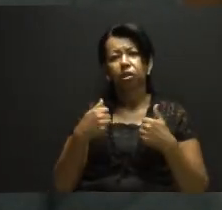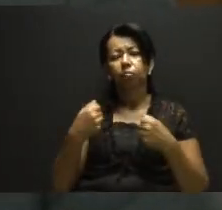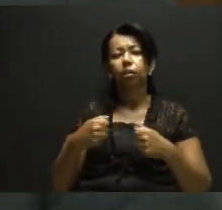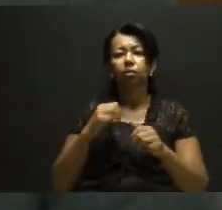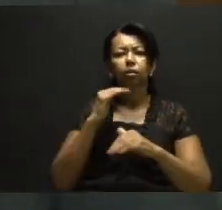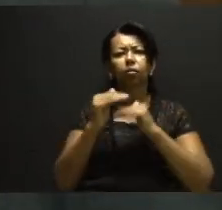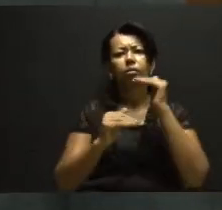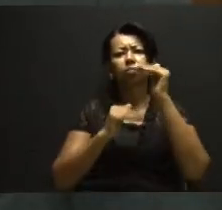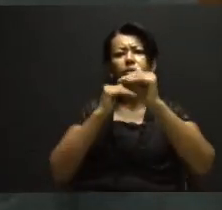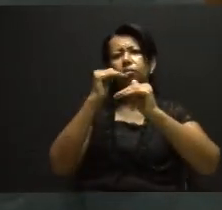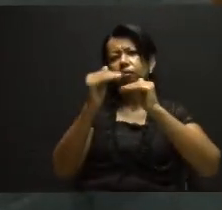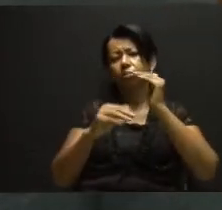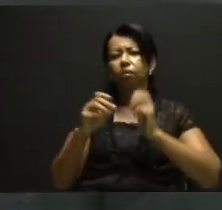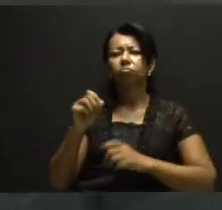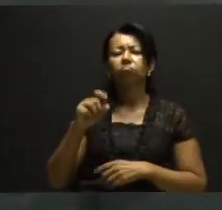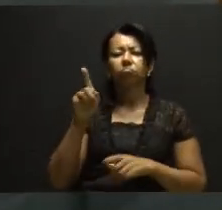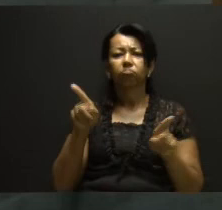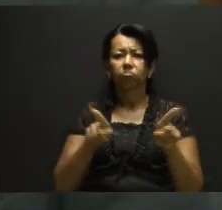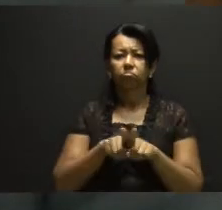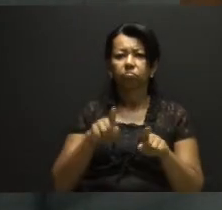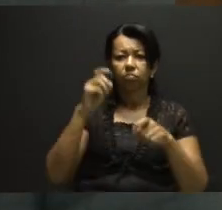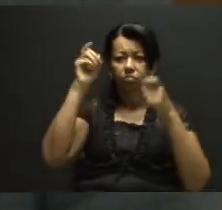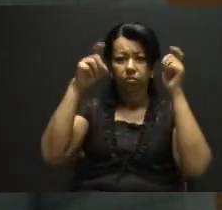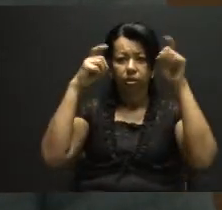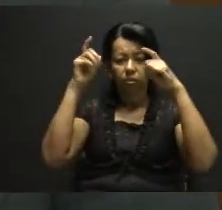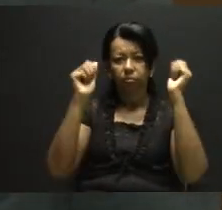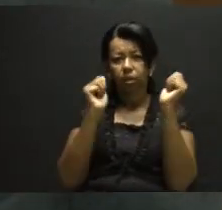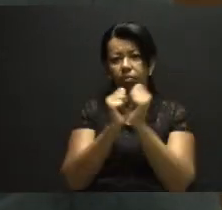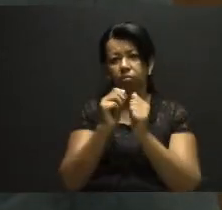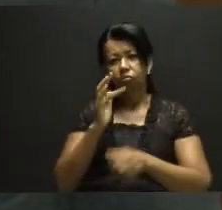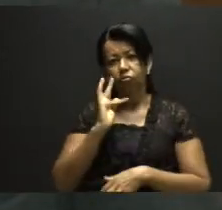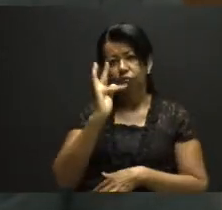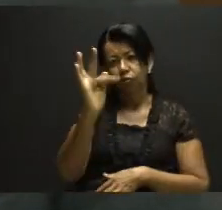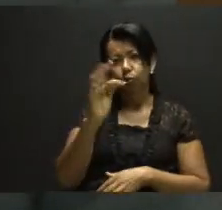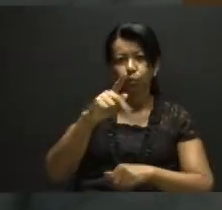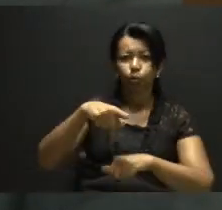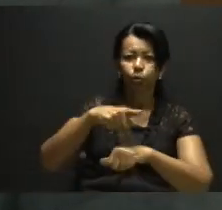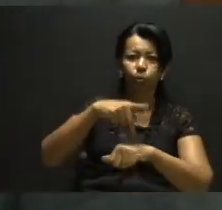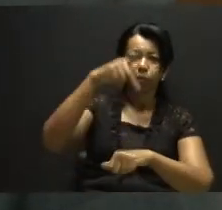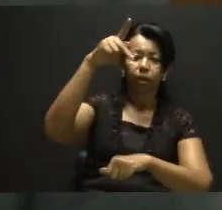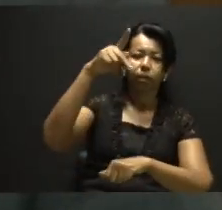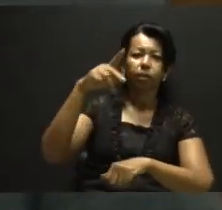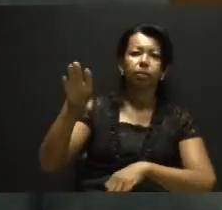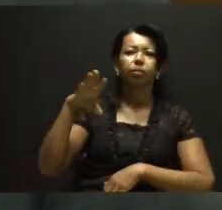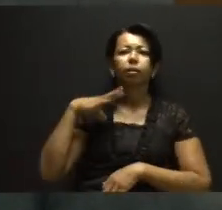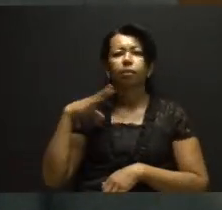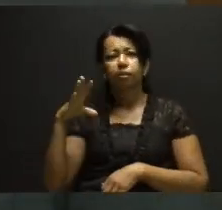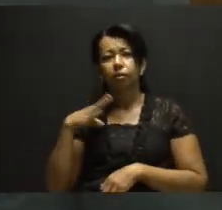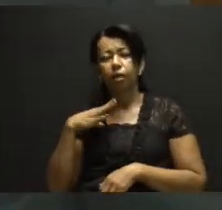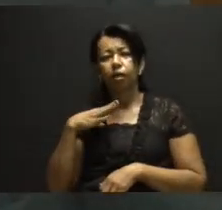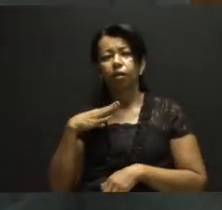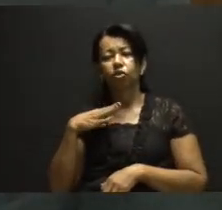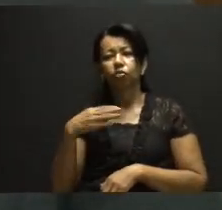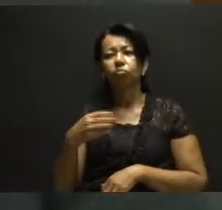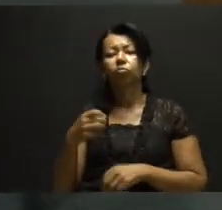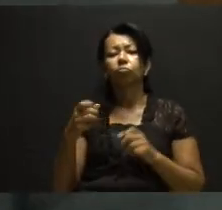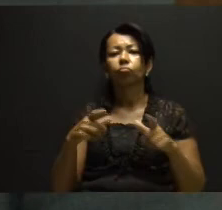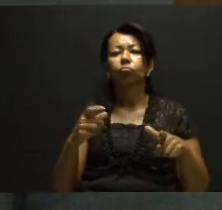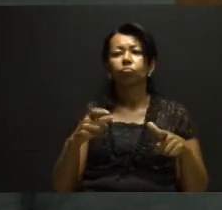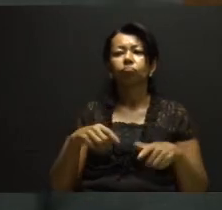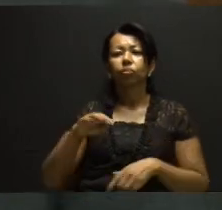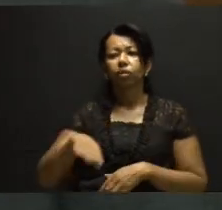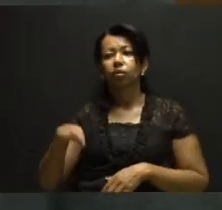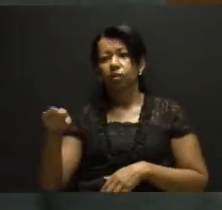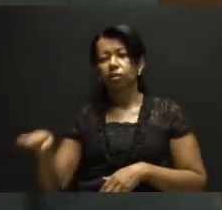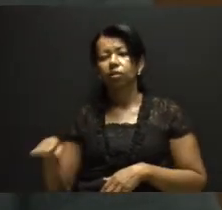e desenvolvimento é isso e se preocupar com o futuro do nosso país com o futuro da nossa cidade que não são nossos nossas